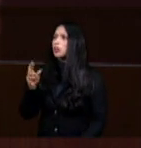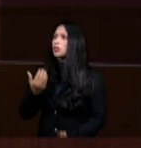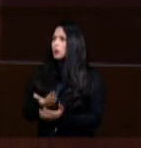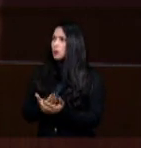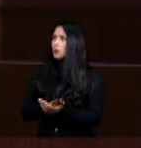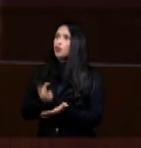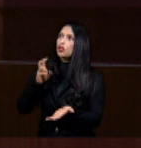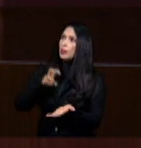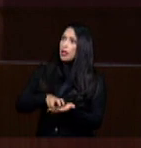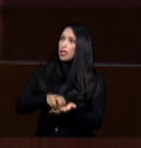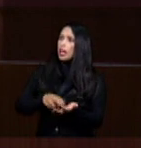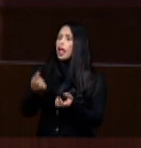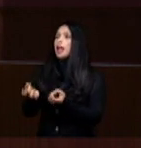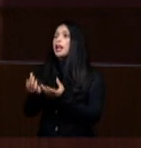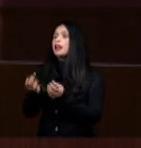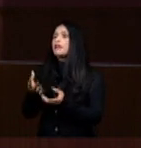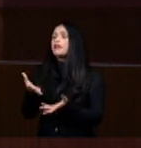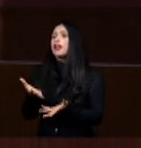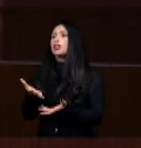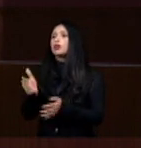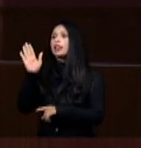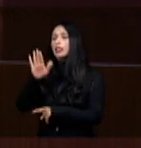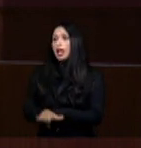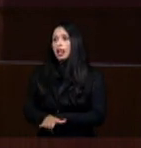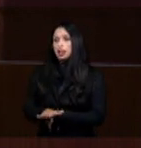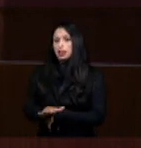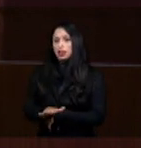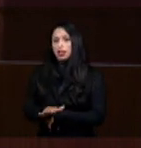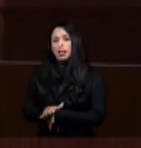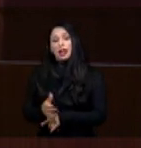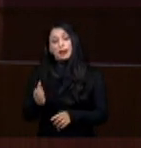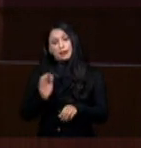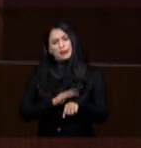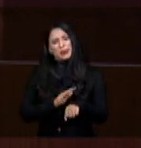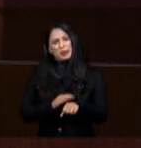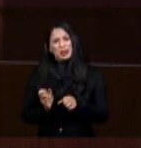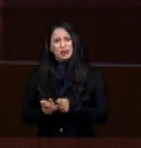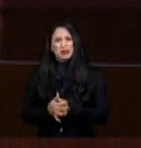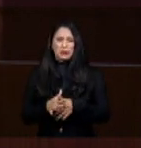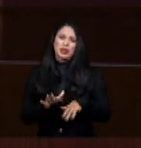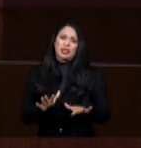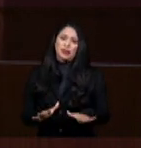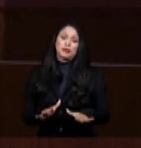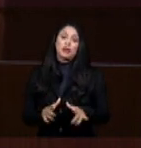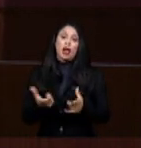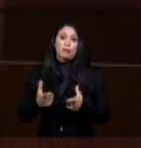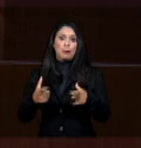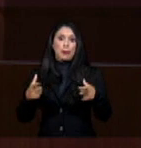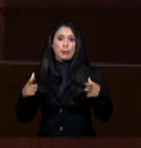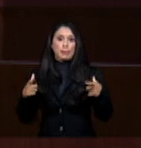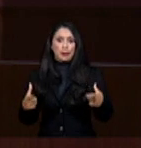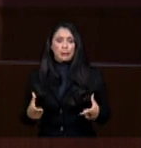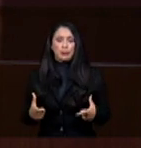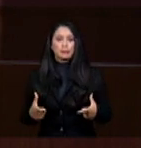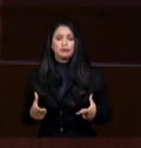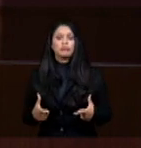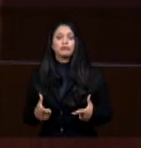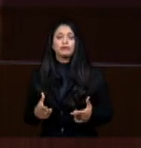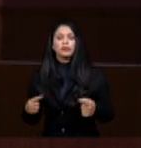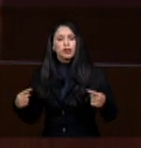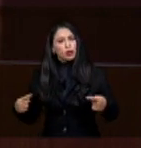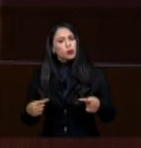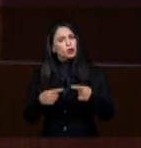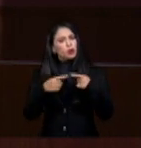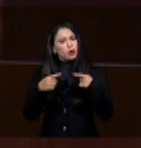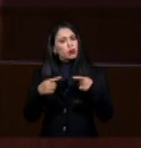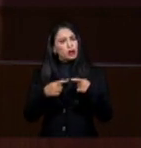tudo de tarde é a pandemia nesse jogo muito com isso eu concordo inteiramente com que Luiza